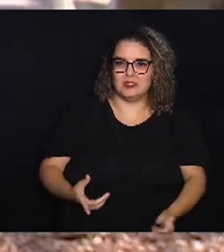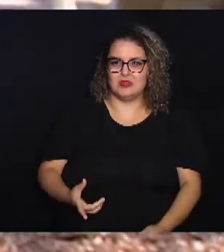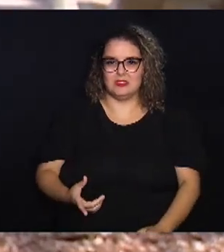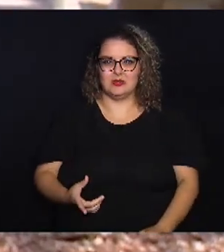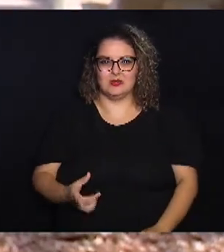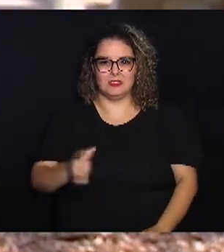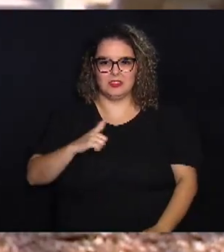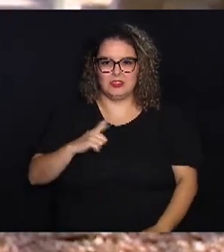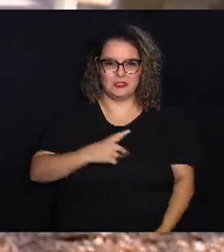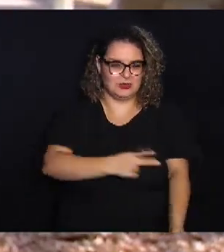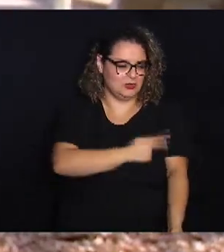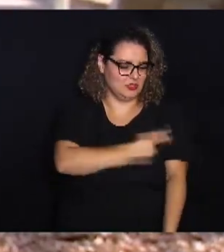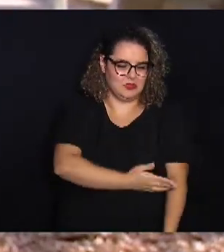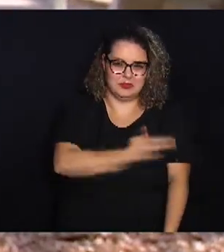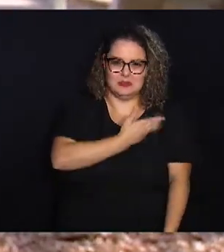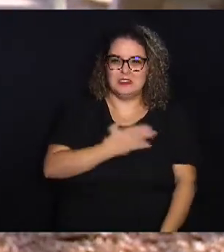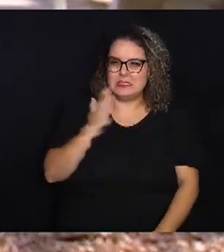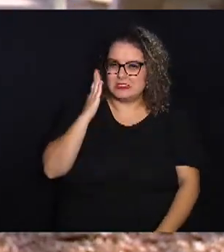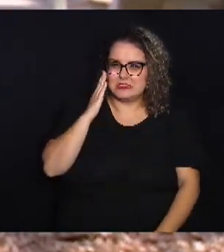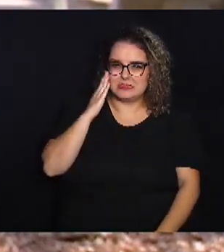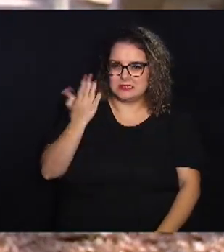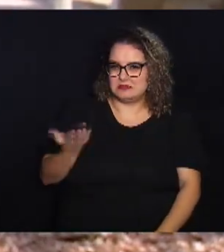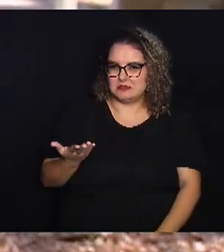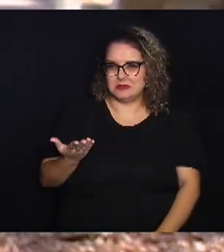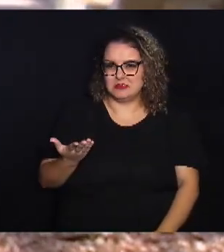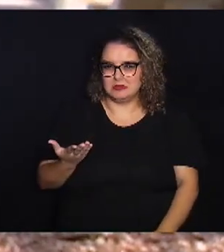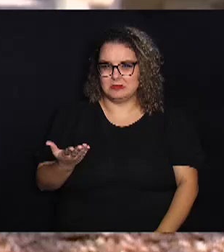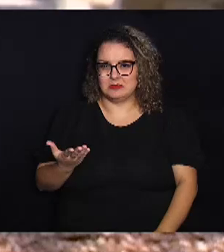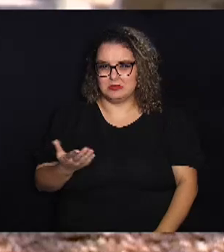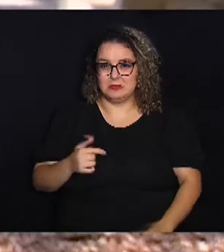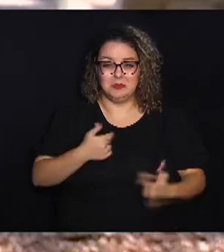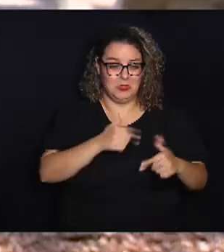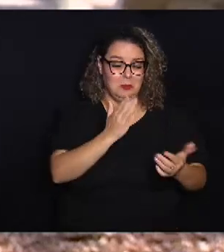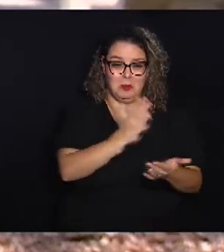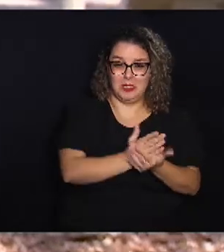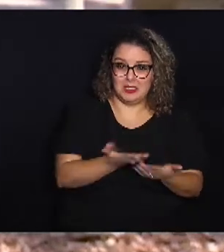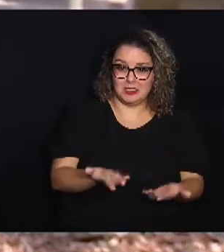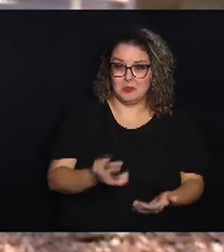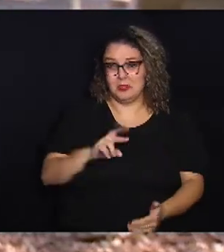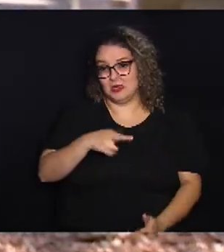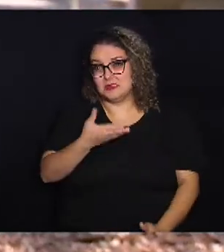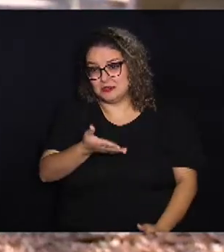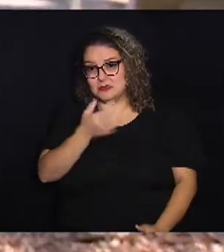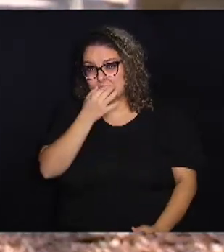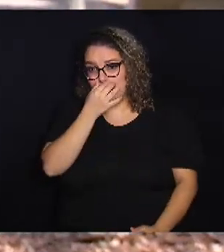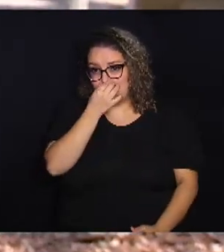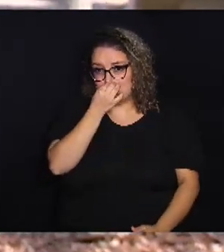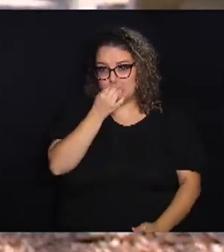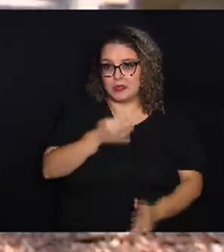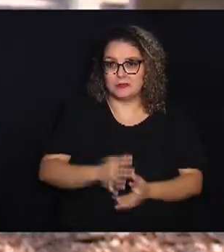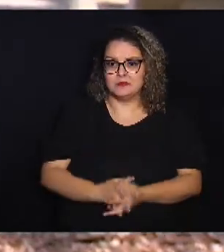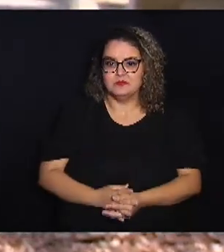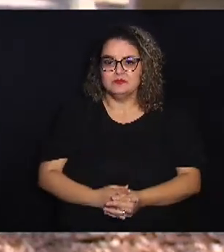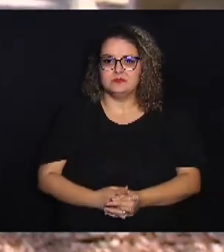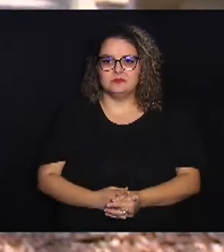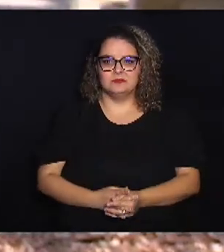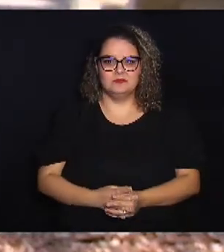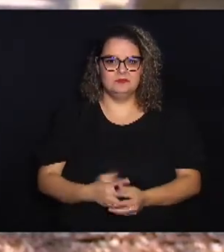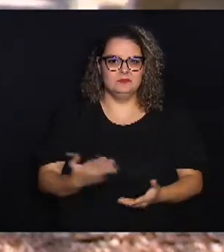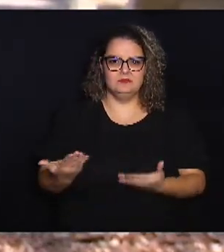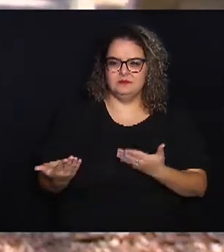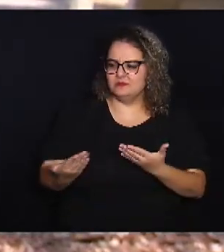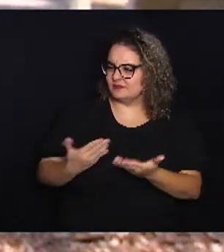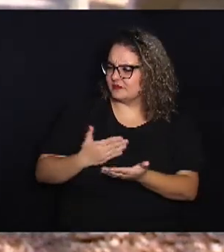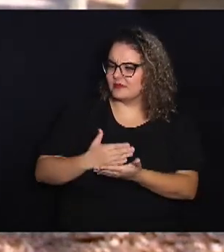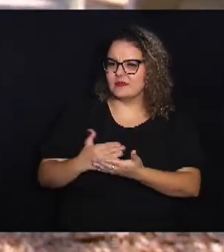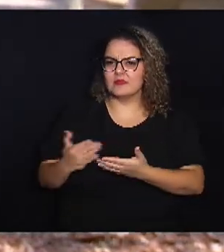tinha pressão alta, sabe? Eu saí até do meu emprego por causa disso. E aí você começa